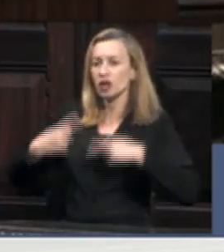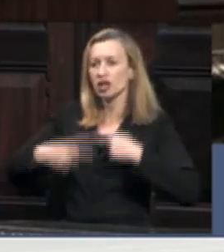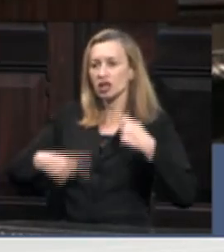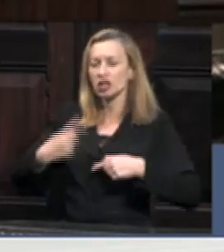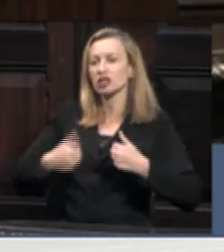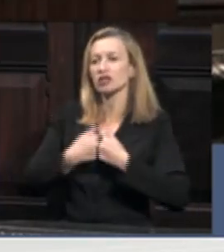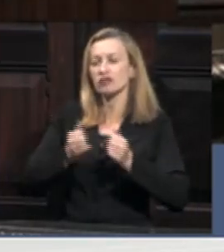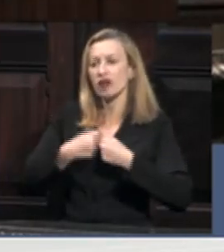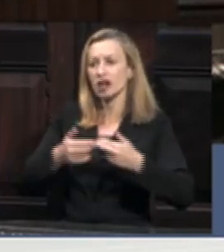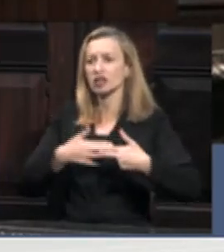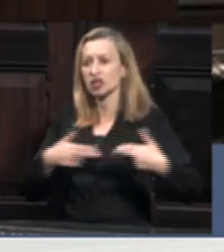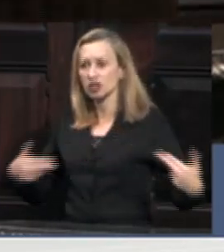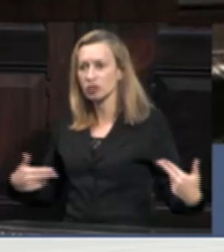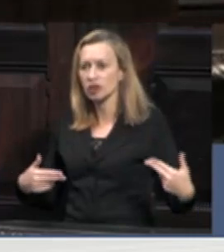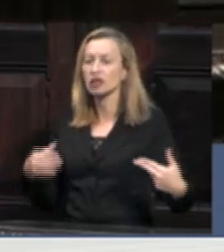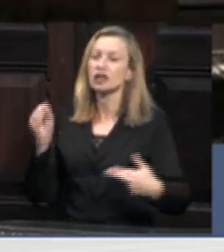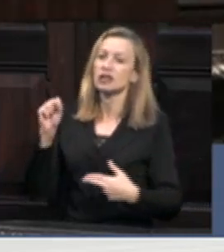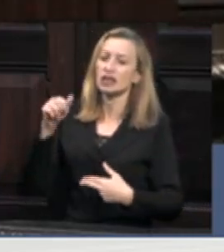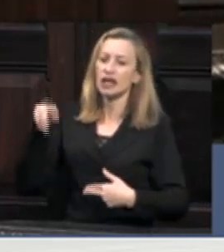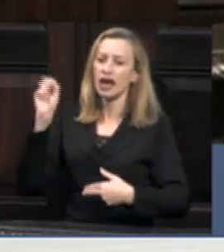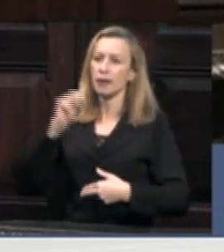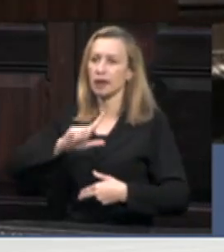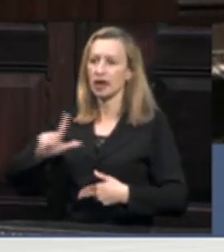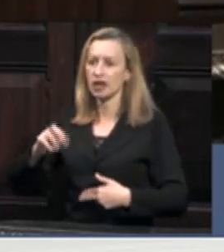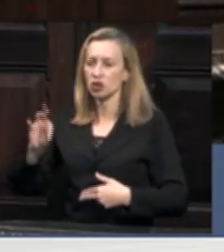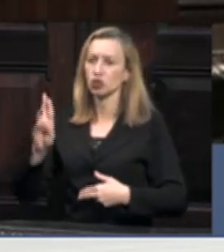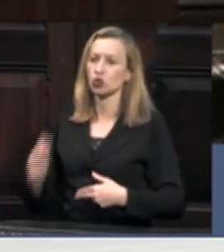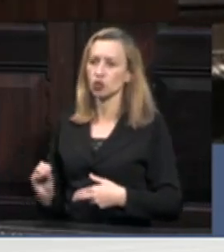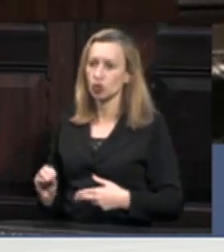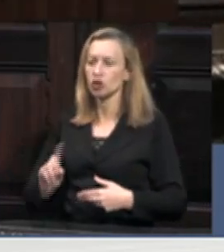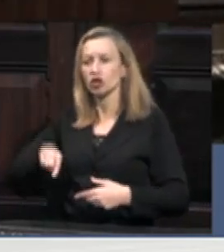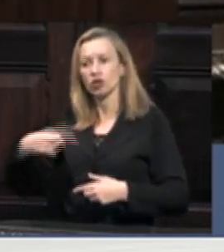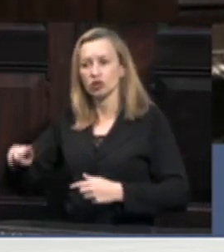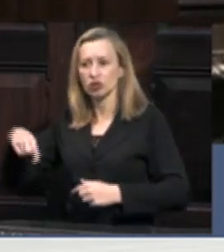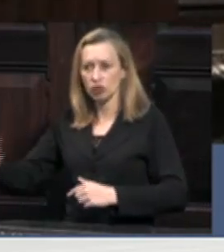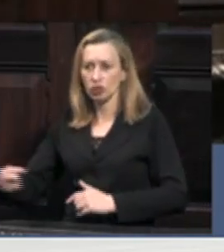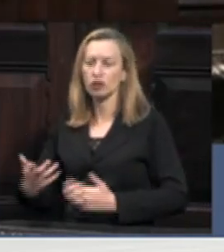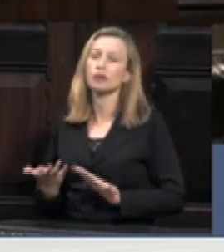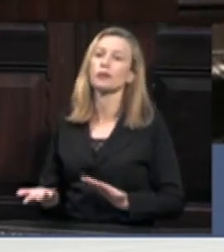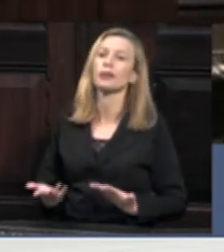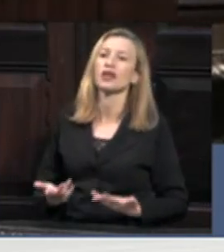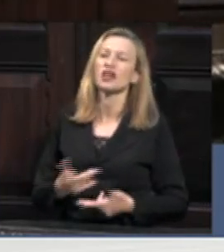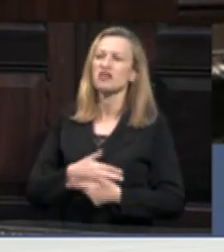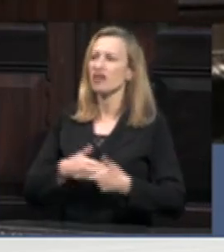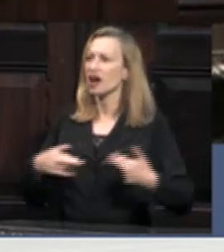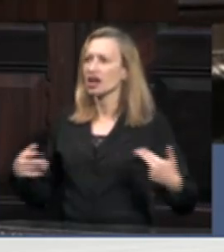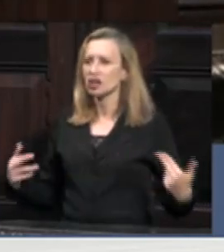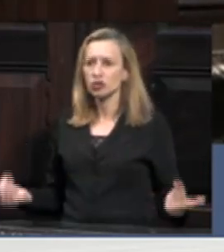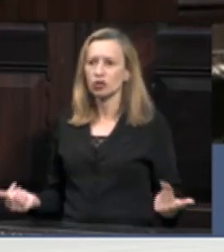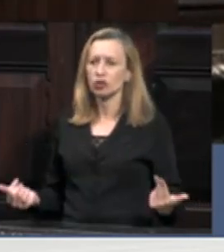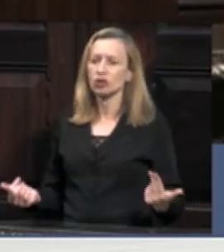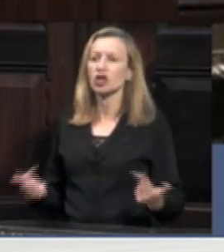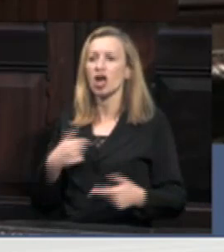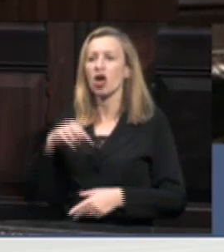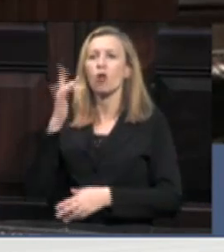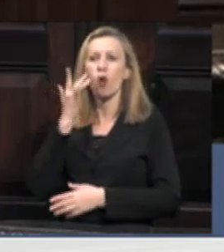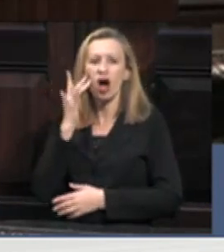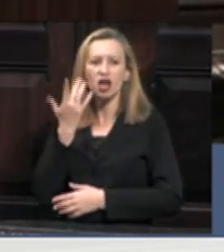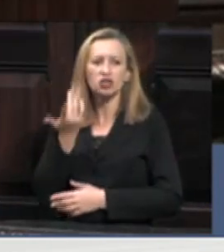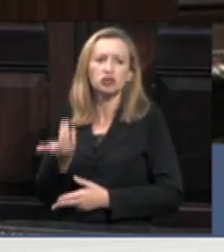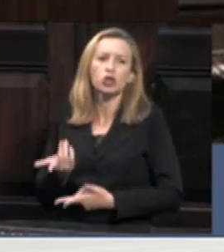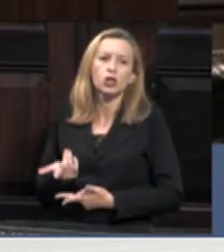relação à sua política de saneamento, e por aí vai. Então, realmente, há um descaso. Eu acho que não